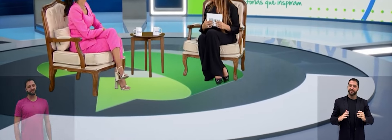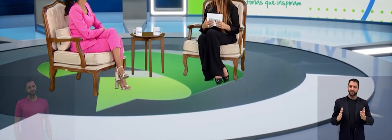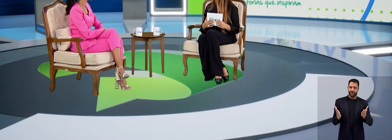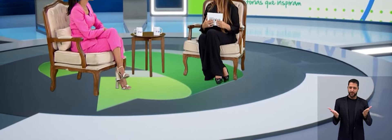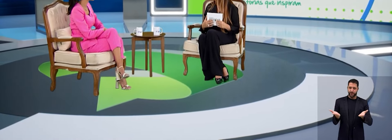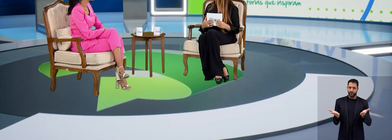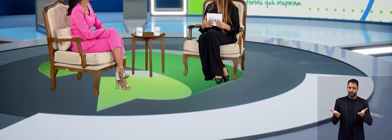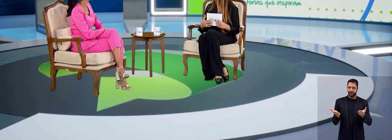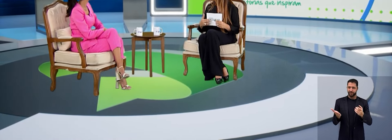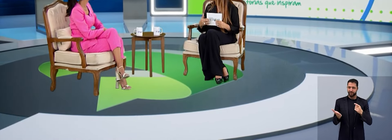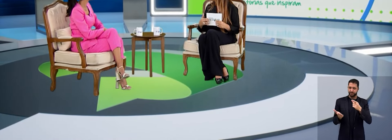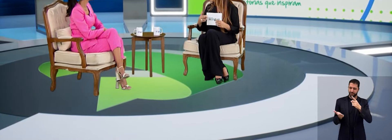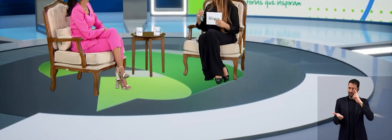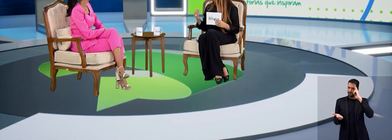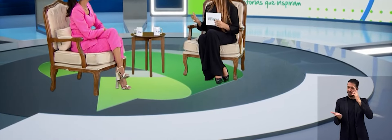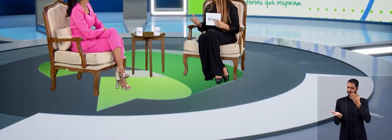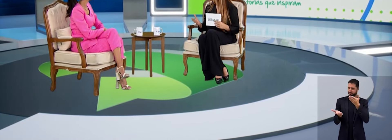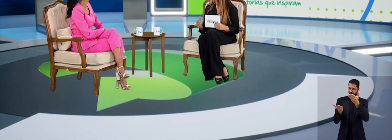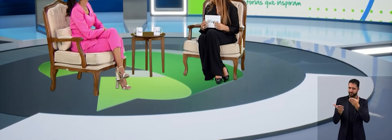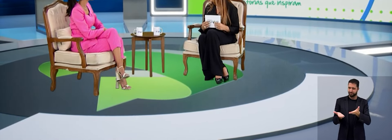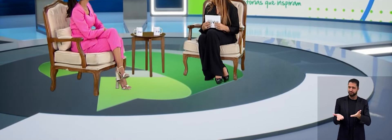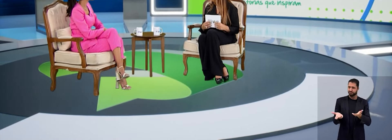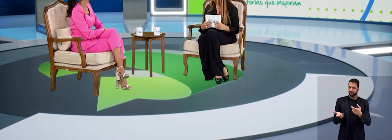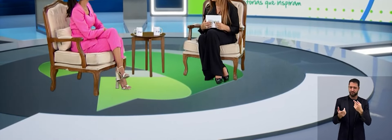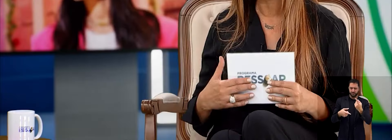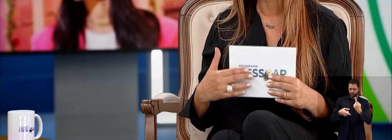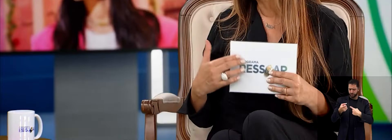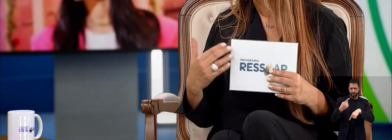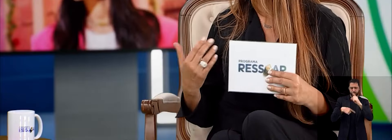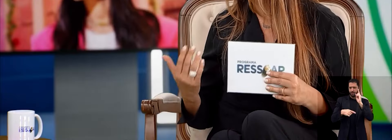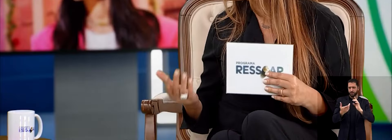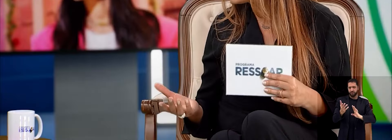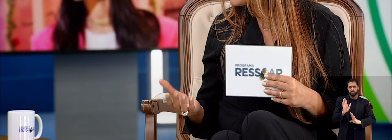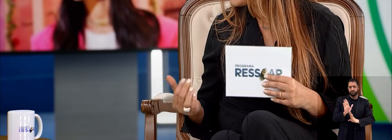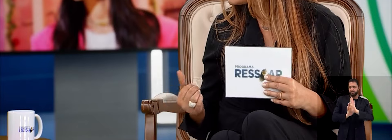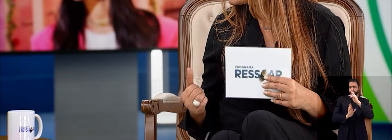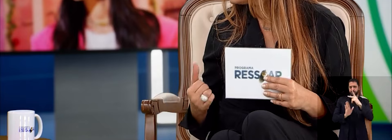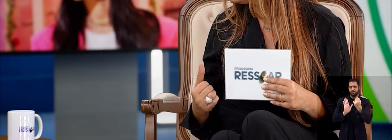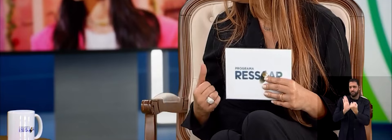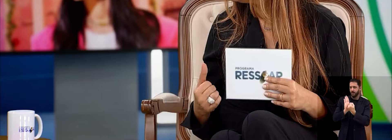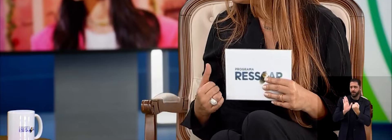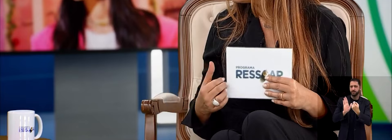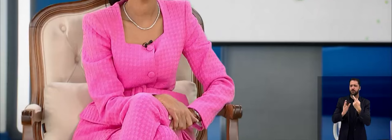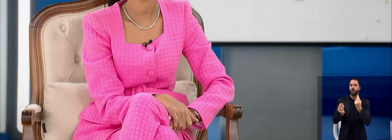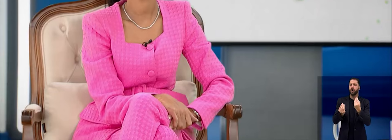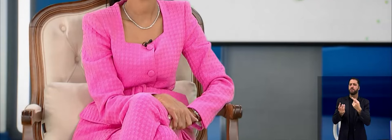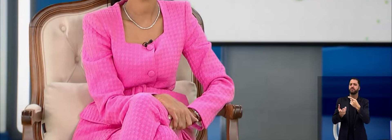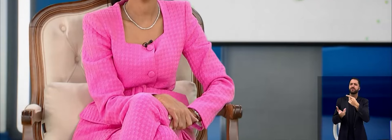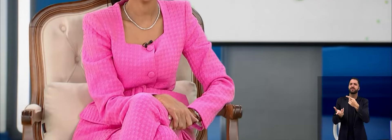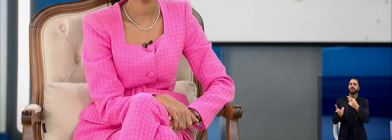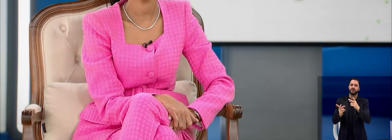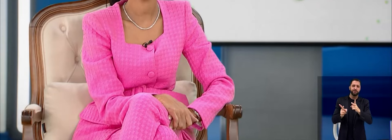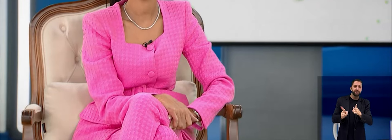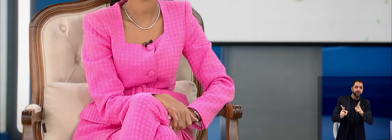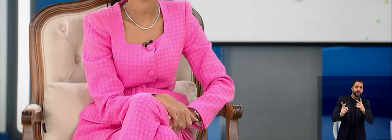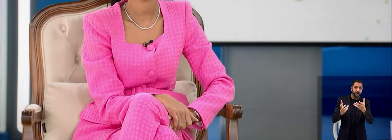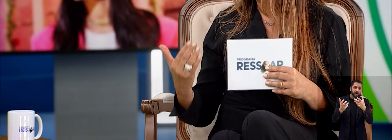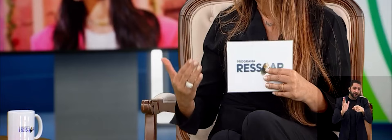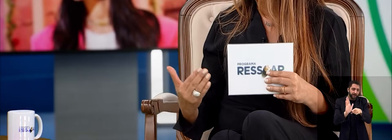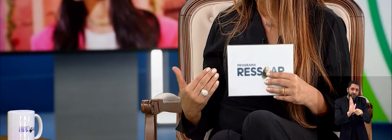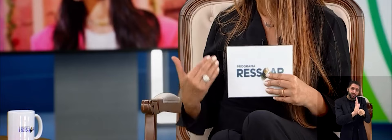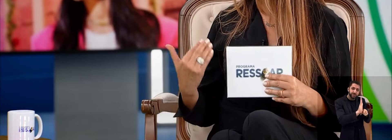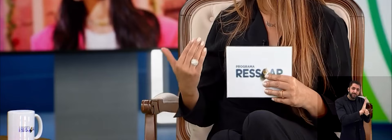Sim. Hoje, no lugar que você está, já com muito sucesso e tudo, como é que é para você hoje?